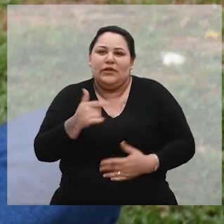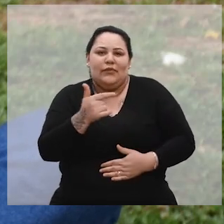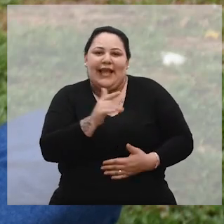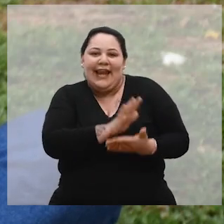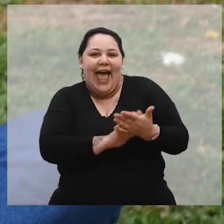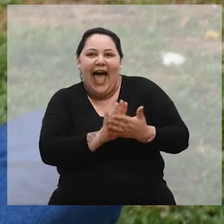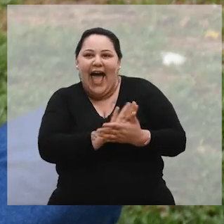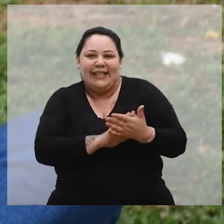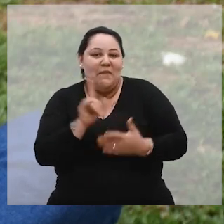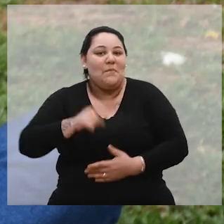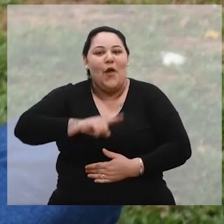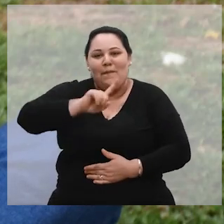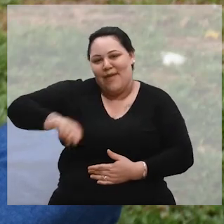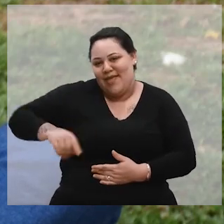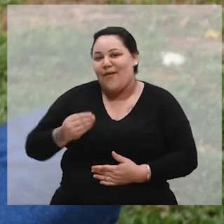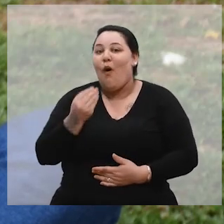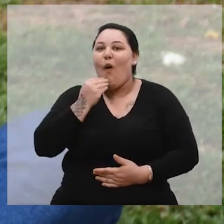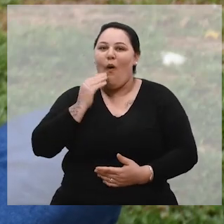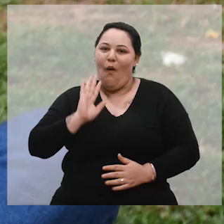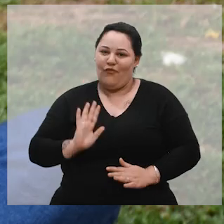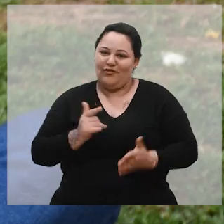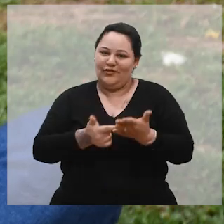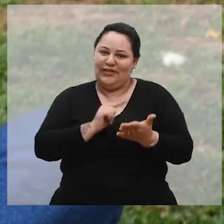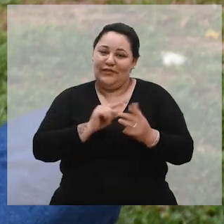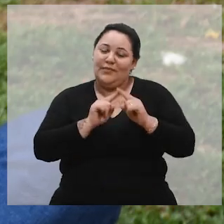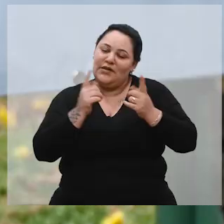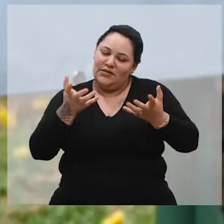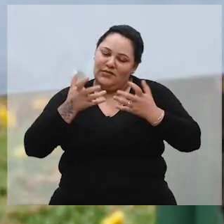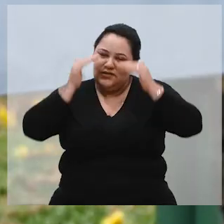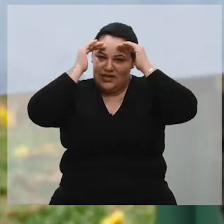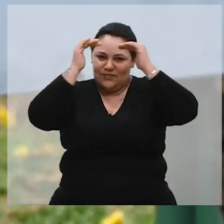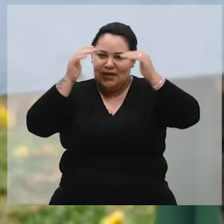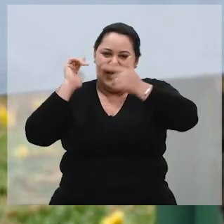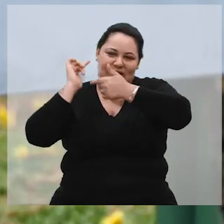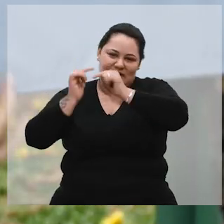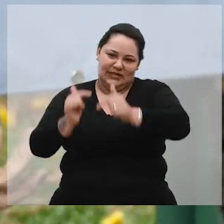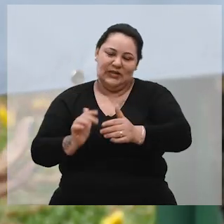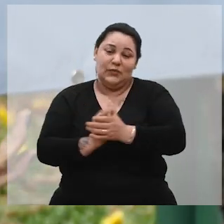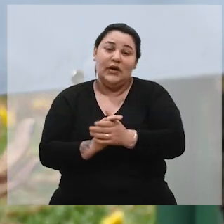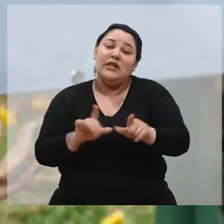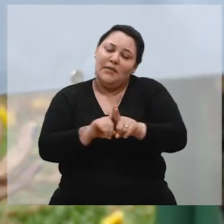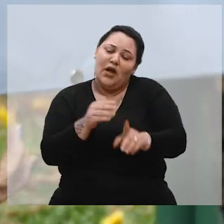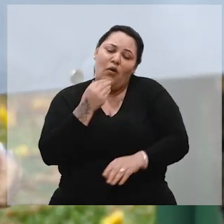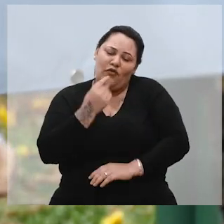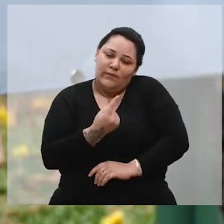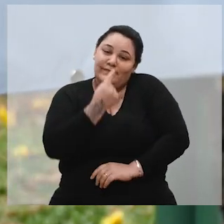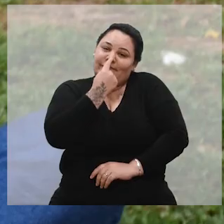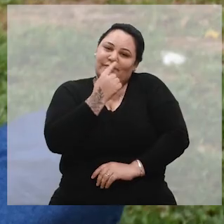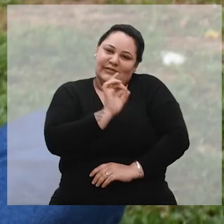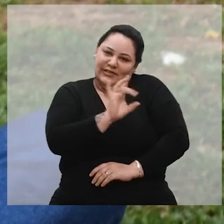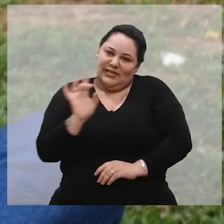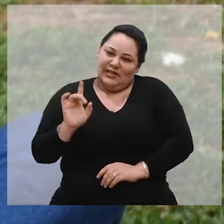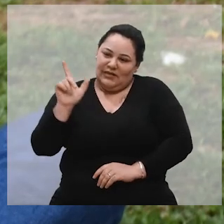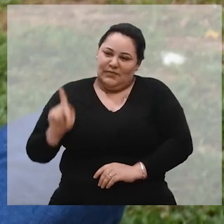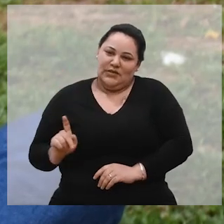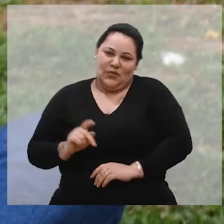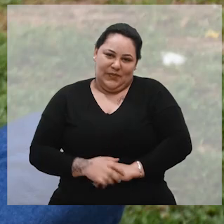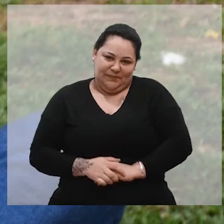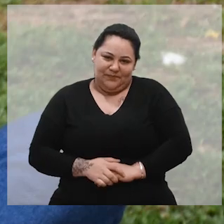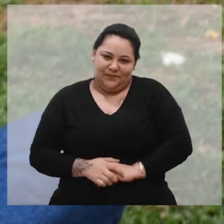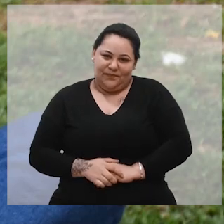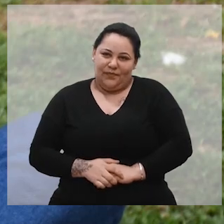assim de proibido no livro, mas eu quis respeitar a tradição. A intimidade das pessoas. Exatamente, né? Por